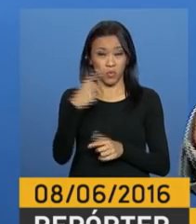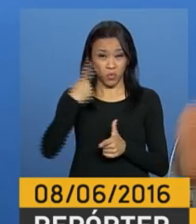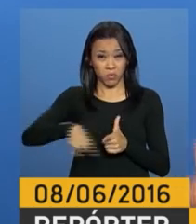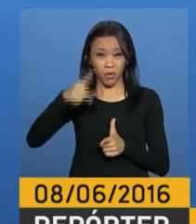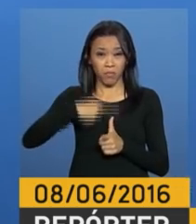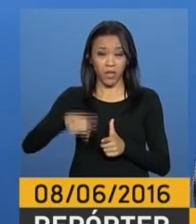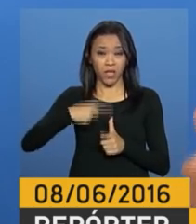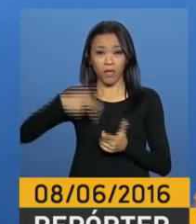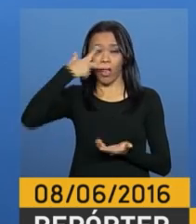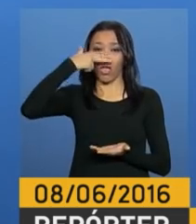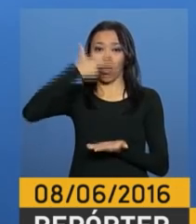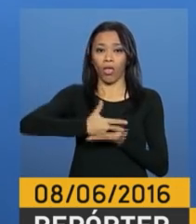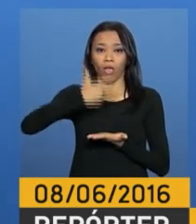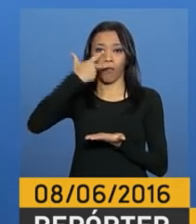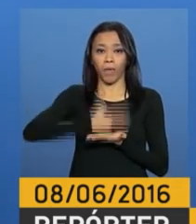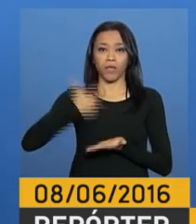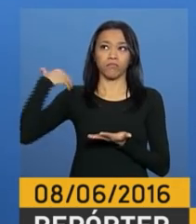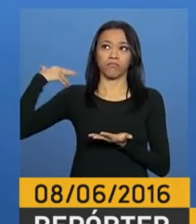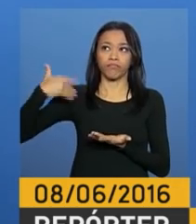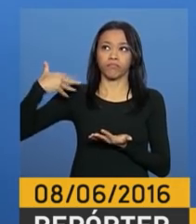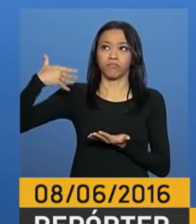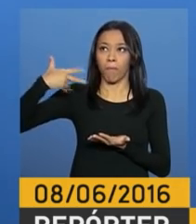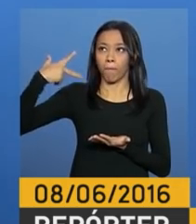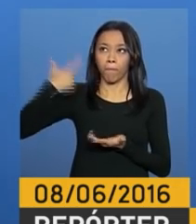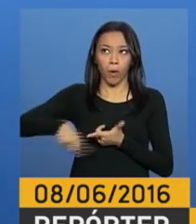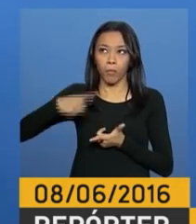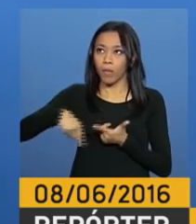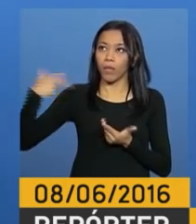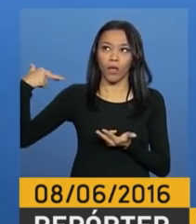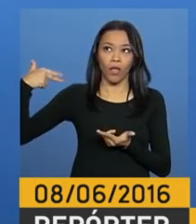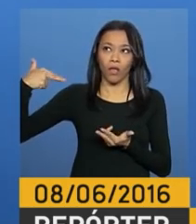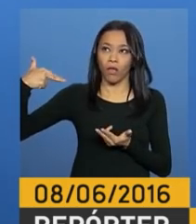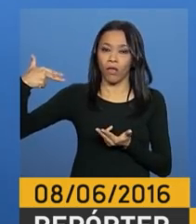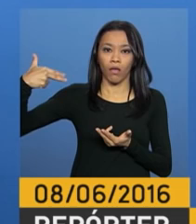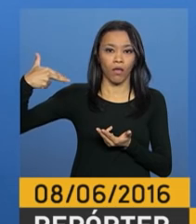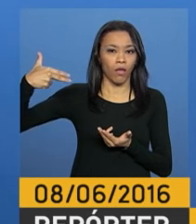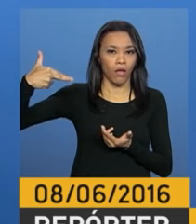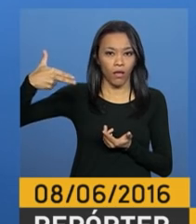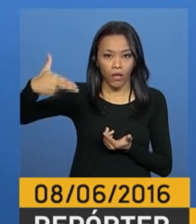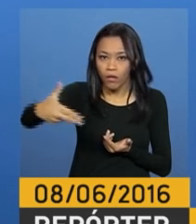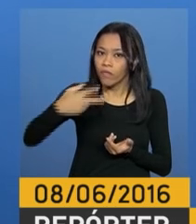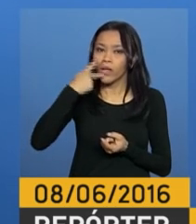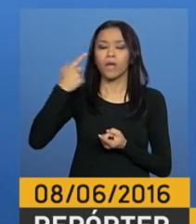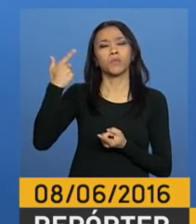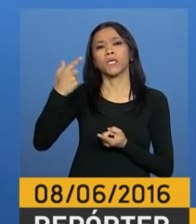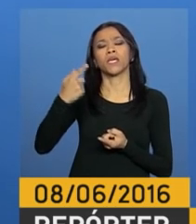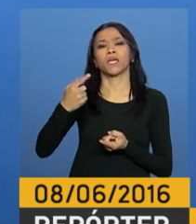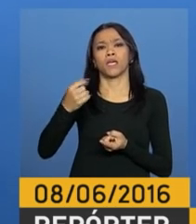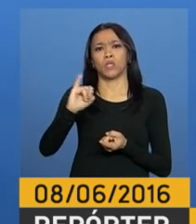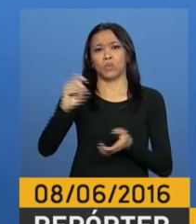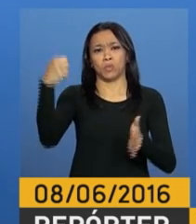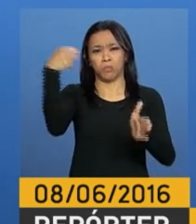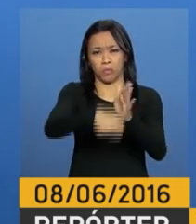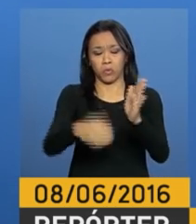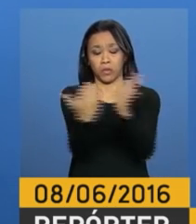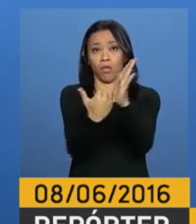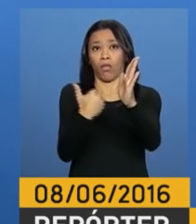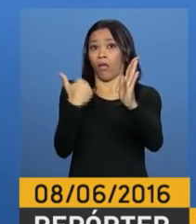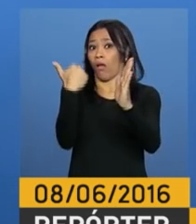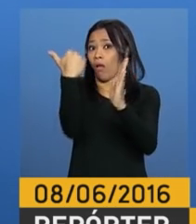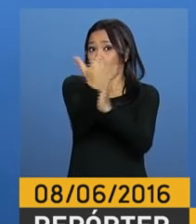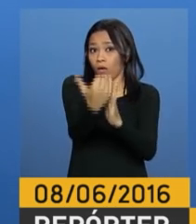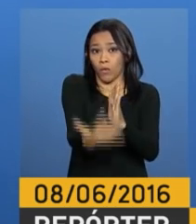dizer alguns anos falamos da Carga Tributária há alguns anos